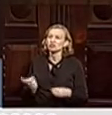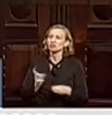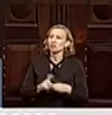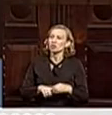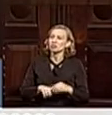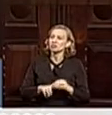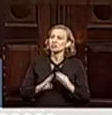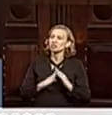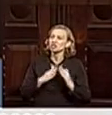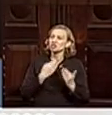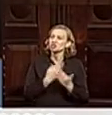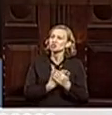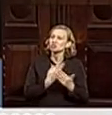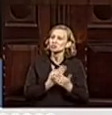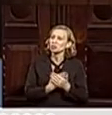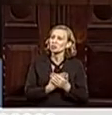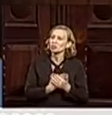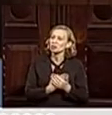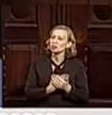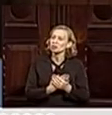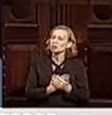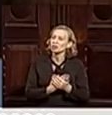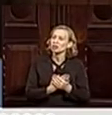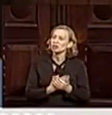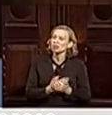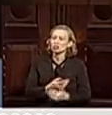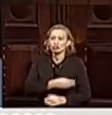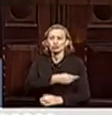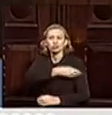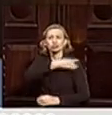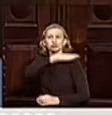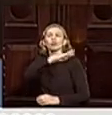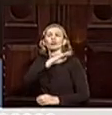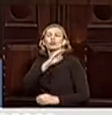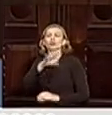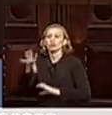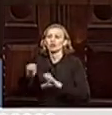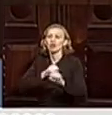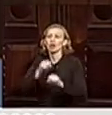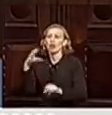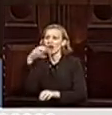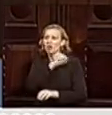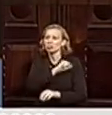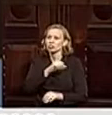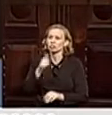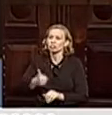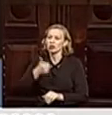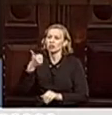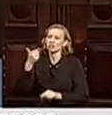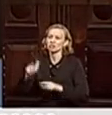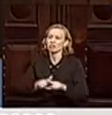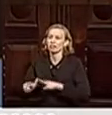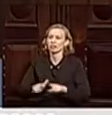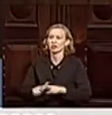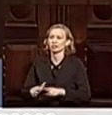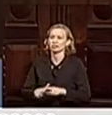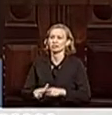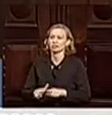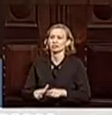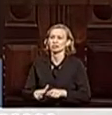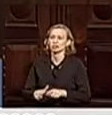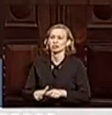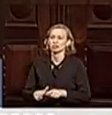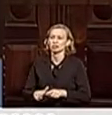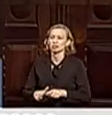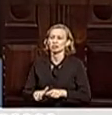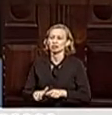a universidade para aumentar a sua escolaridade e buscar uma reinserção no mundo do trabalho. Nesse momento, o secretário Wagner Wickel